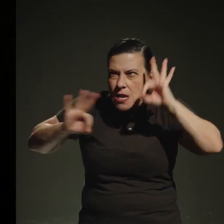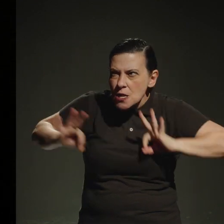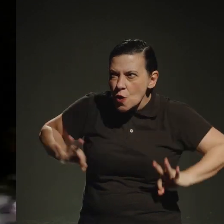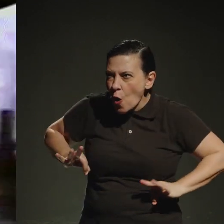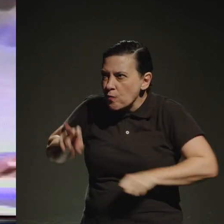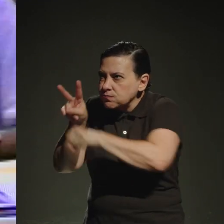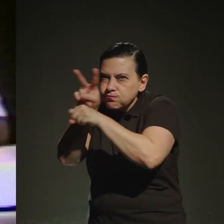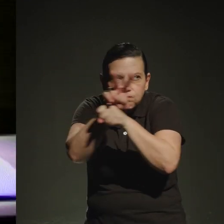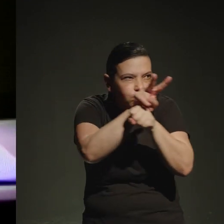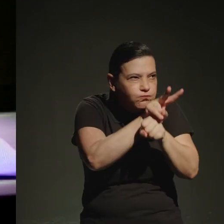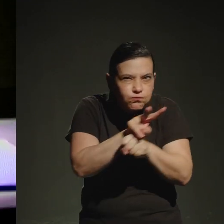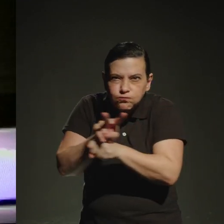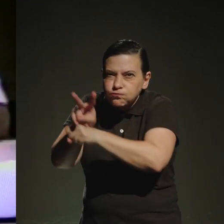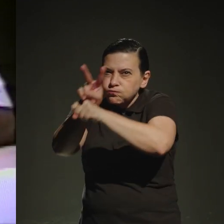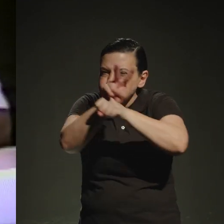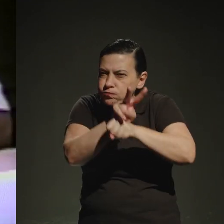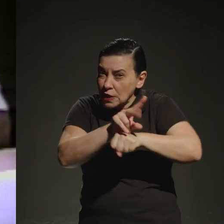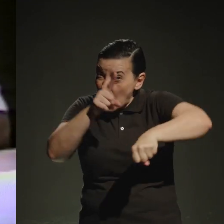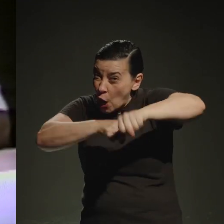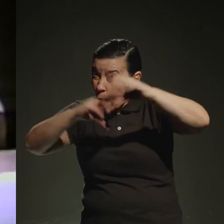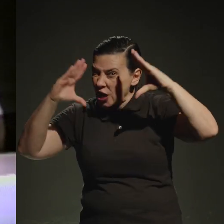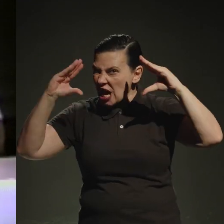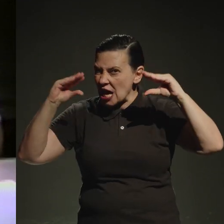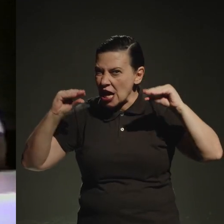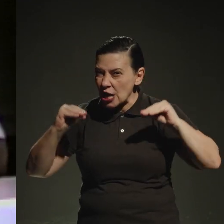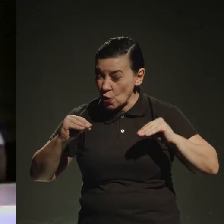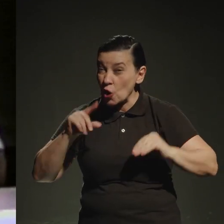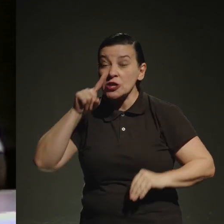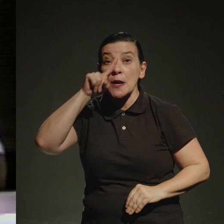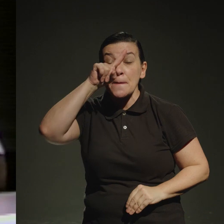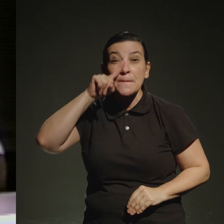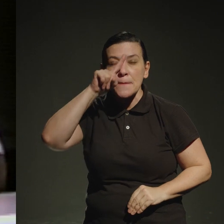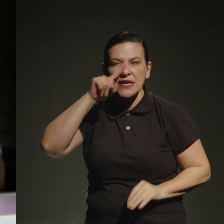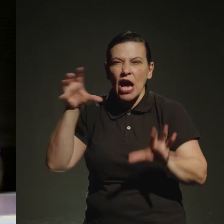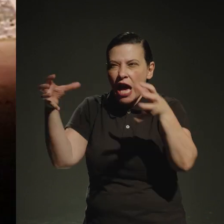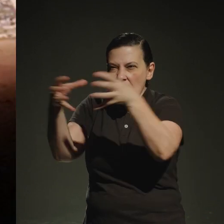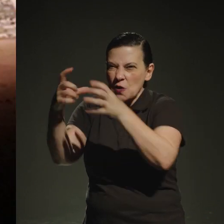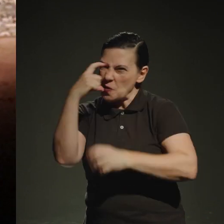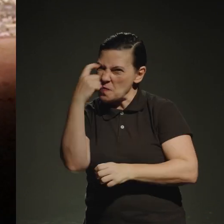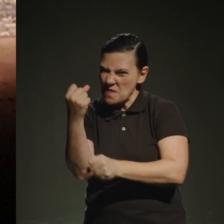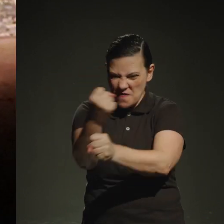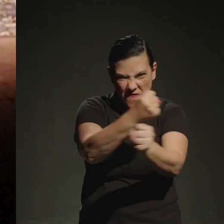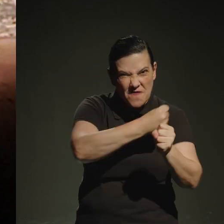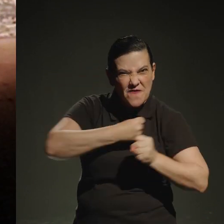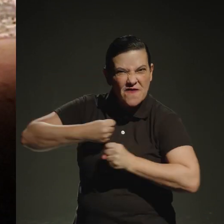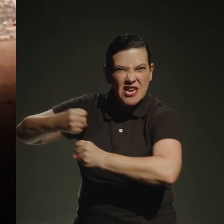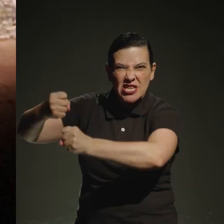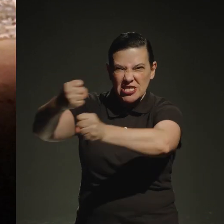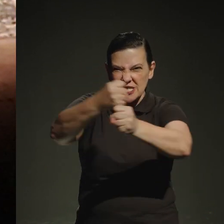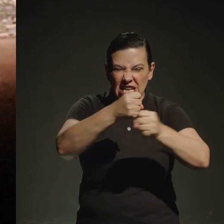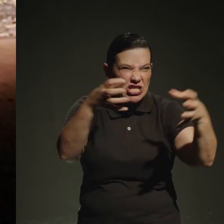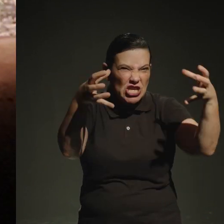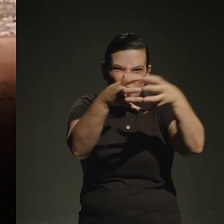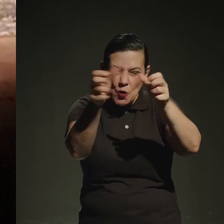Insucessos de nosso herói, o ato de velar suas armas, atentado pelos negromantes. Preciso estar alerta, como um raio,